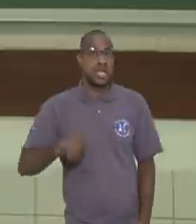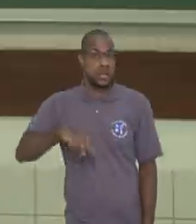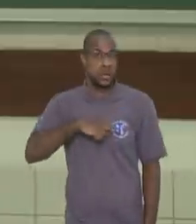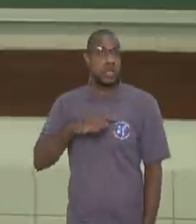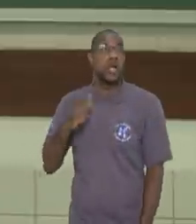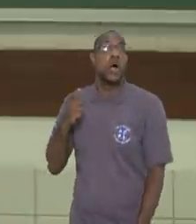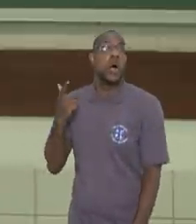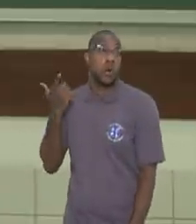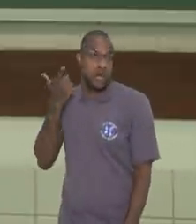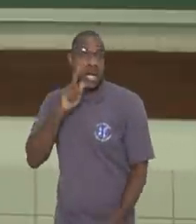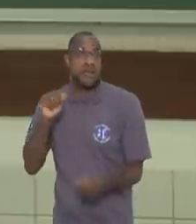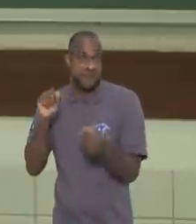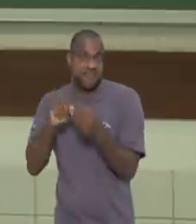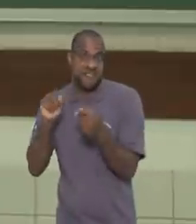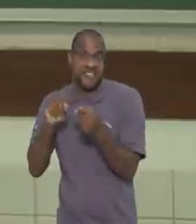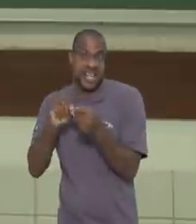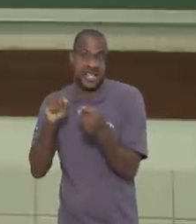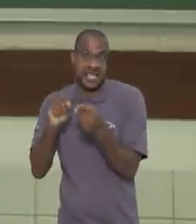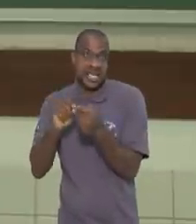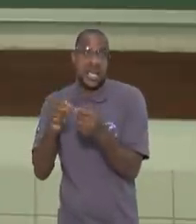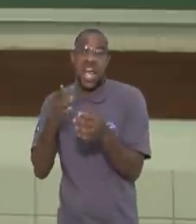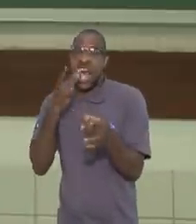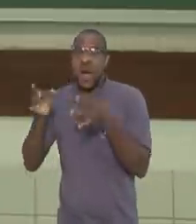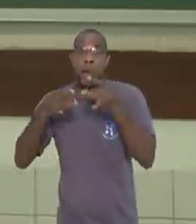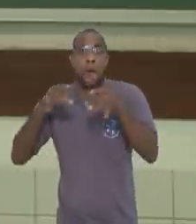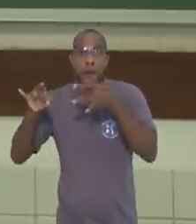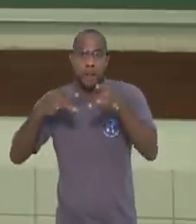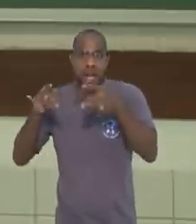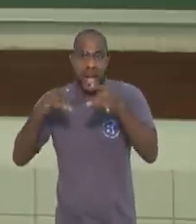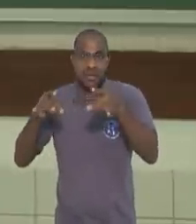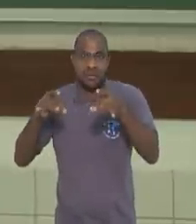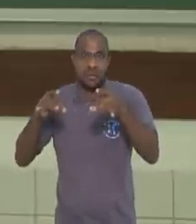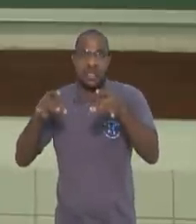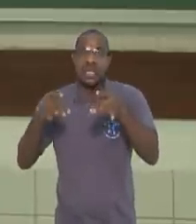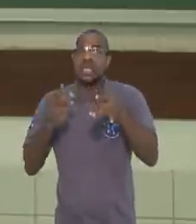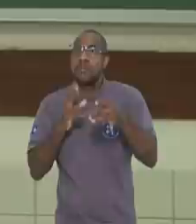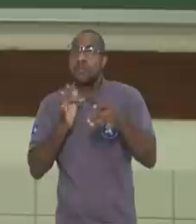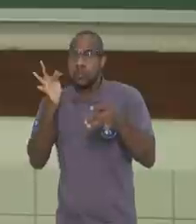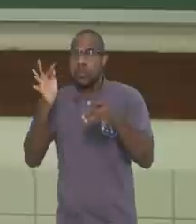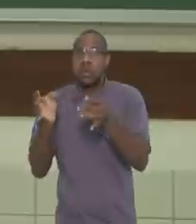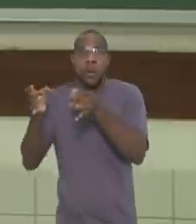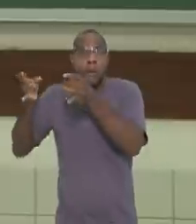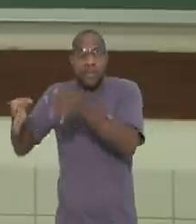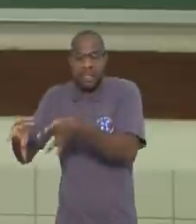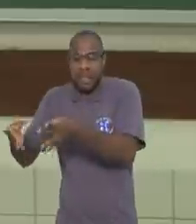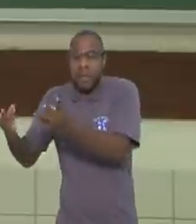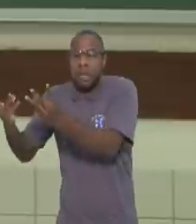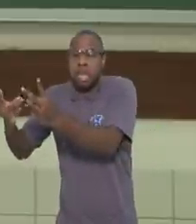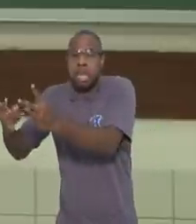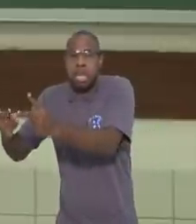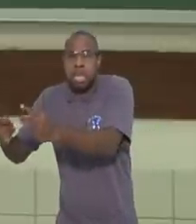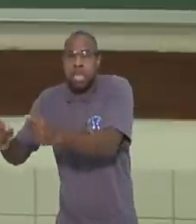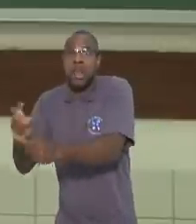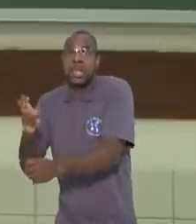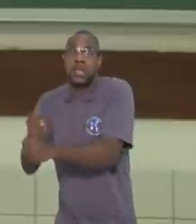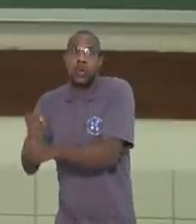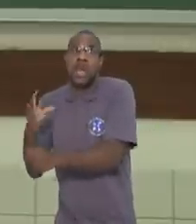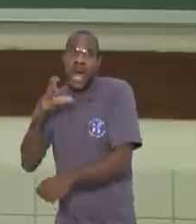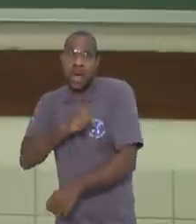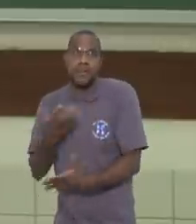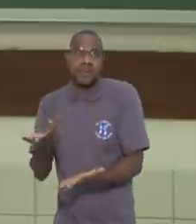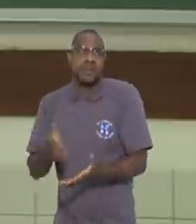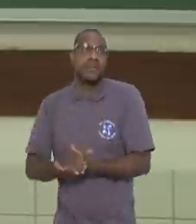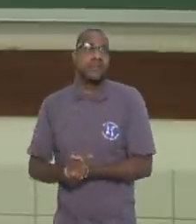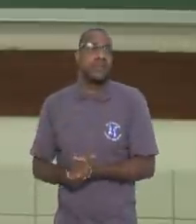que reduz o tempo de decomposição, vai ser muito bom diretamente na nossa vida também. Então, bacana o estudo aqui da